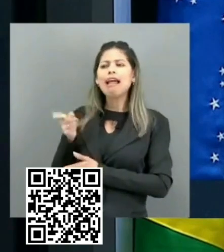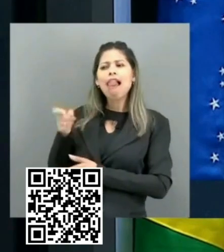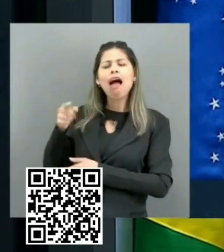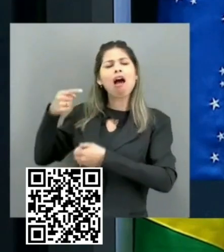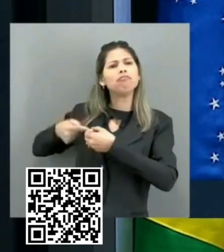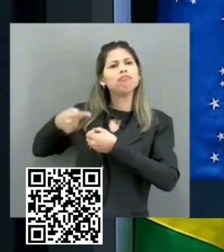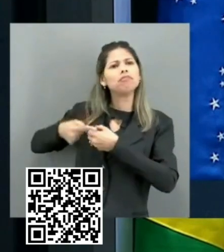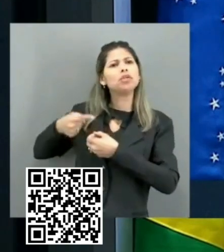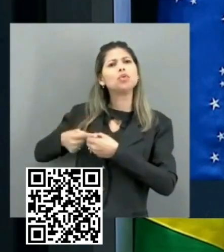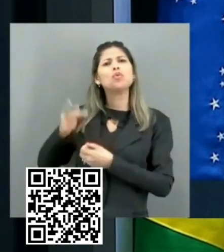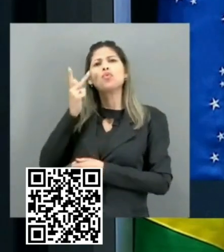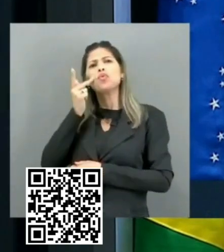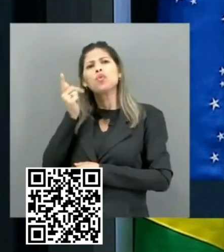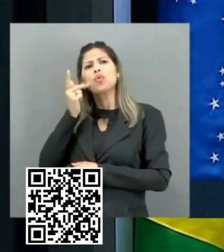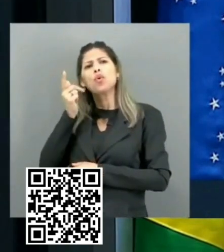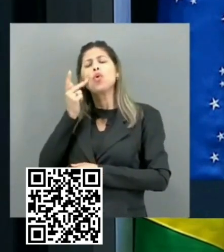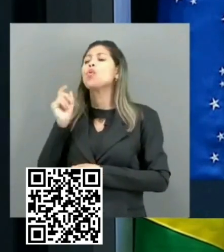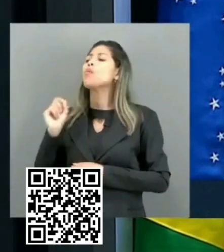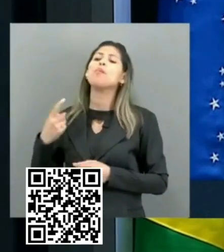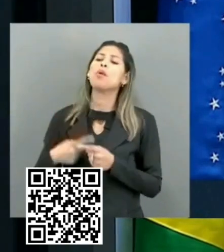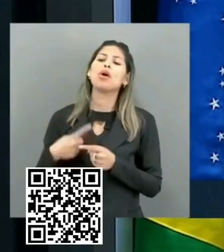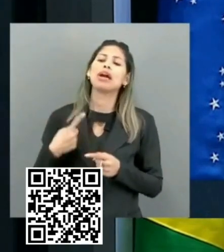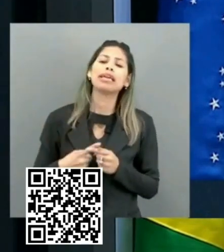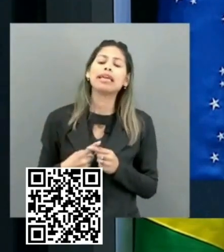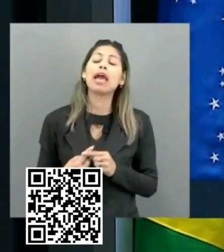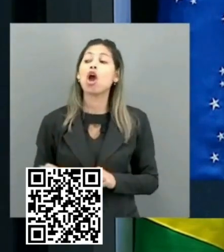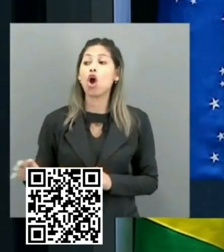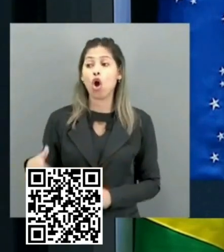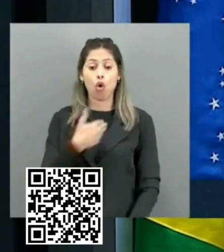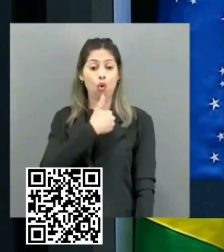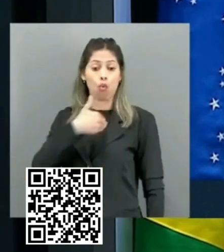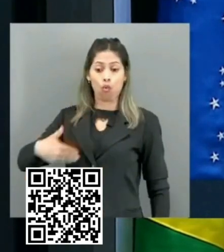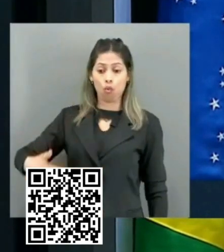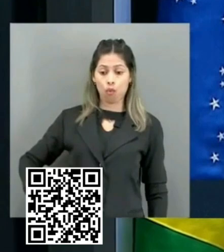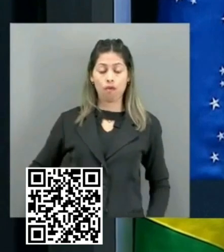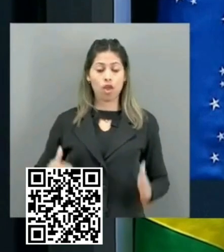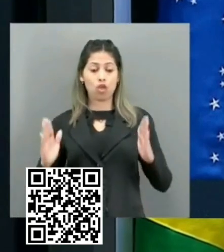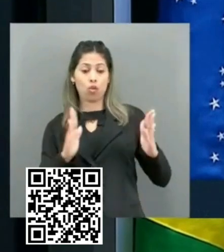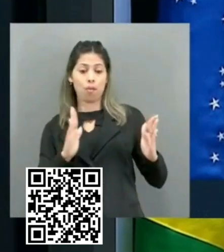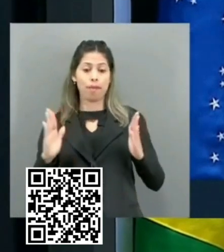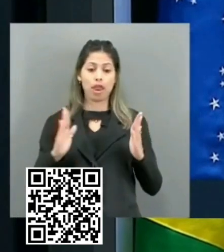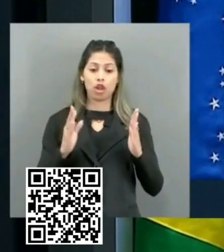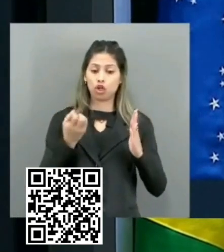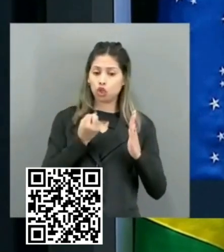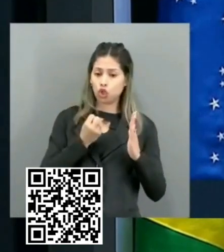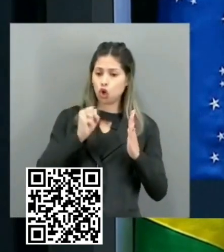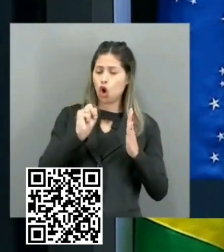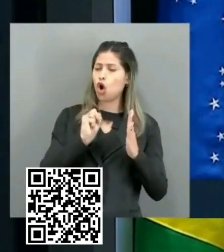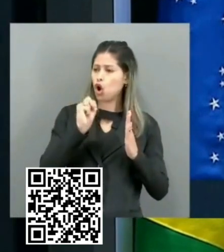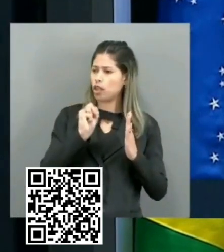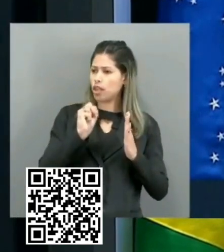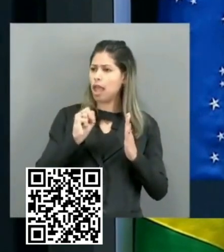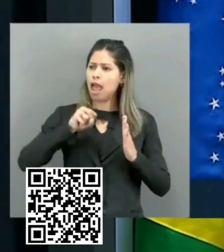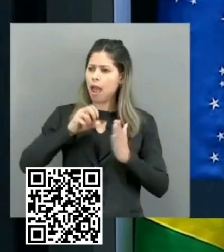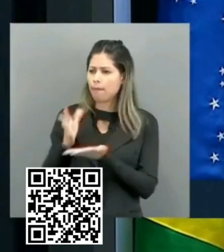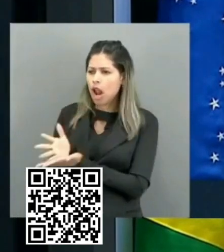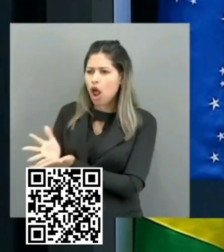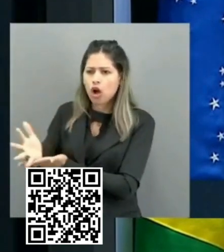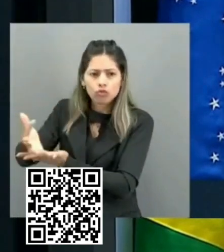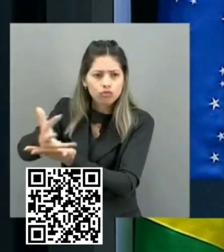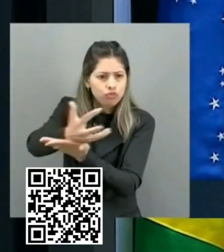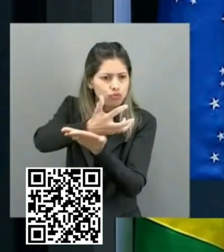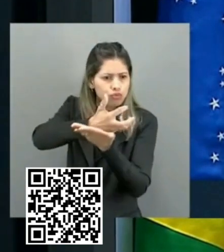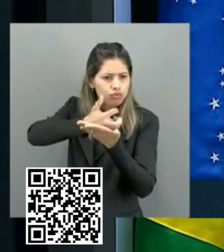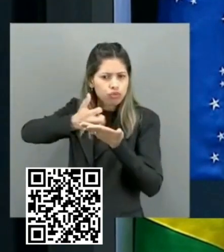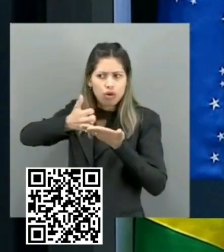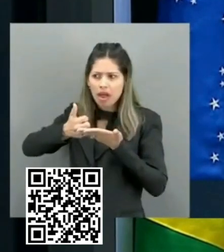governo, durante 8 anos, pega do dinheiro do contribuinte e aplica 1 bilhão, B de bola